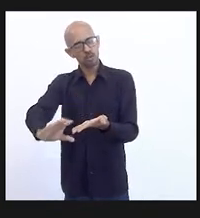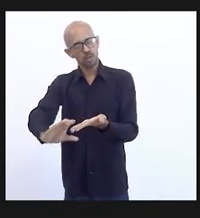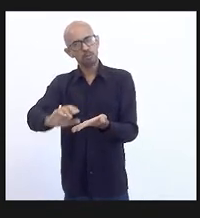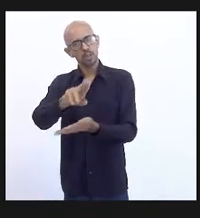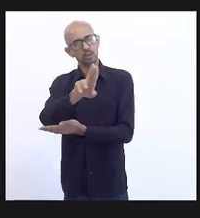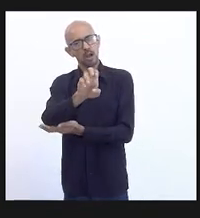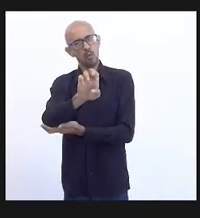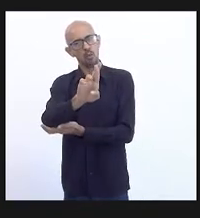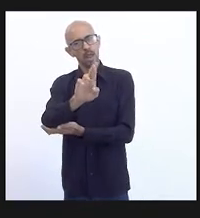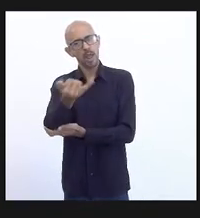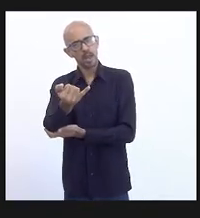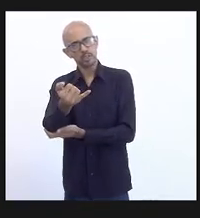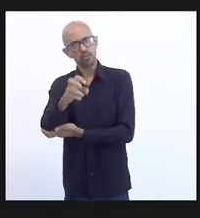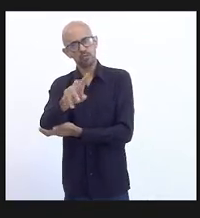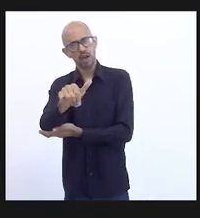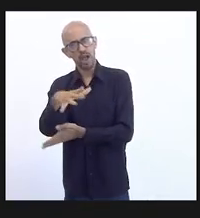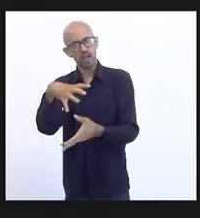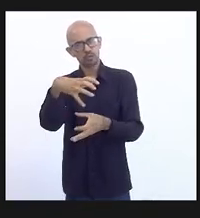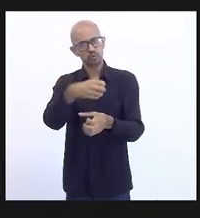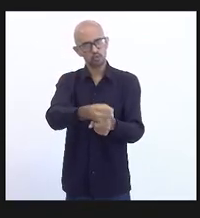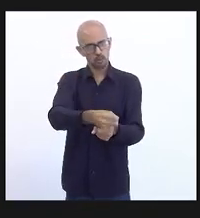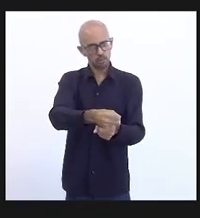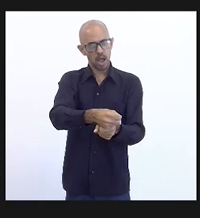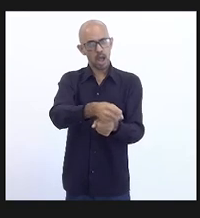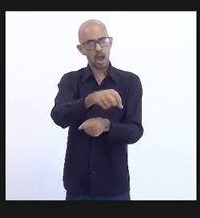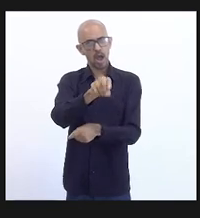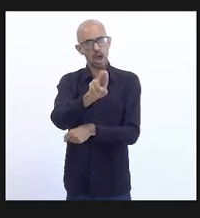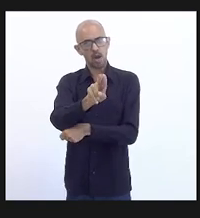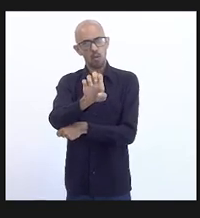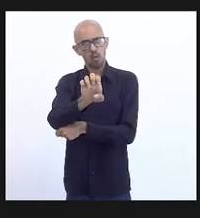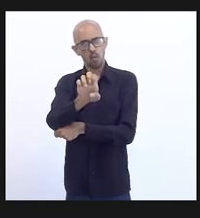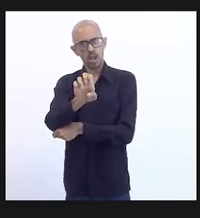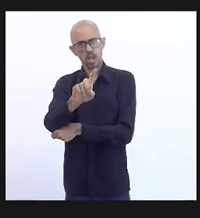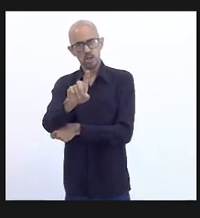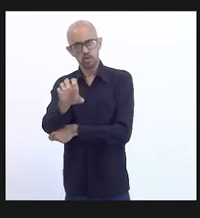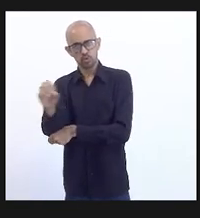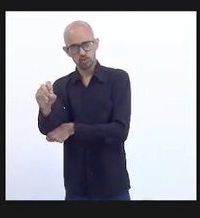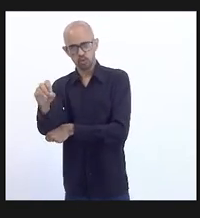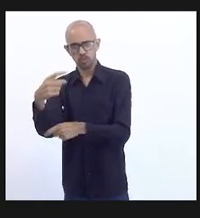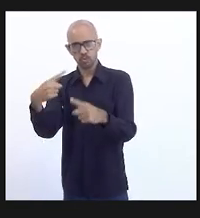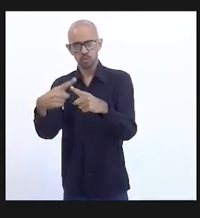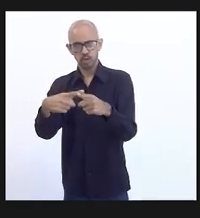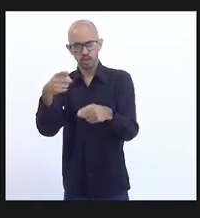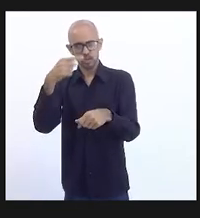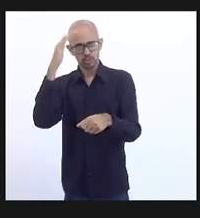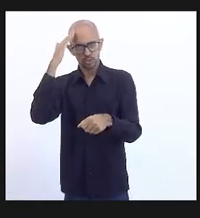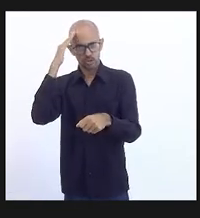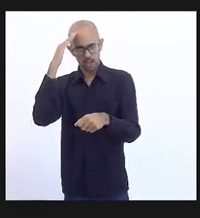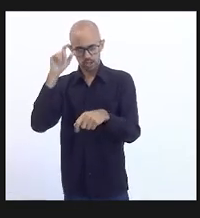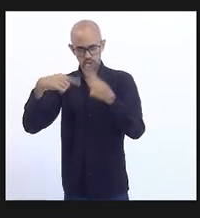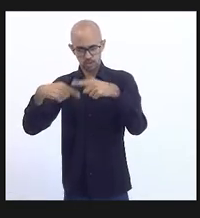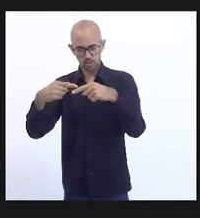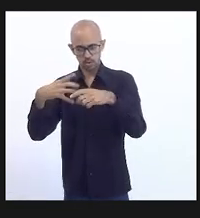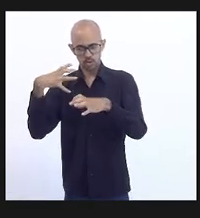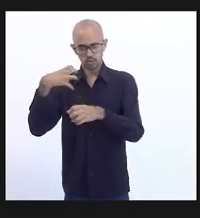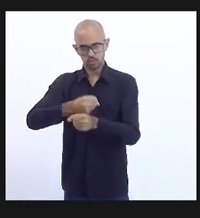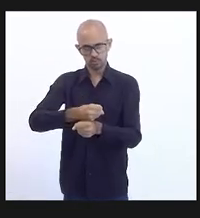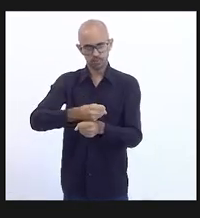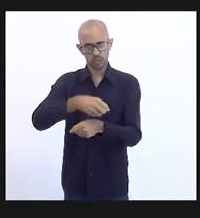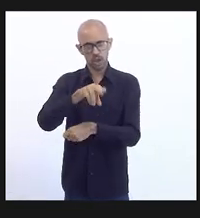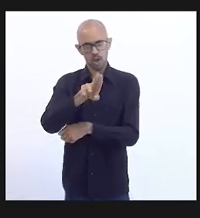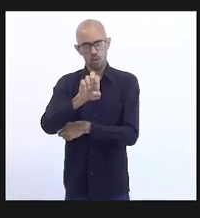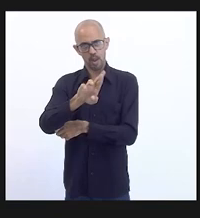vai também incorporar o orçamento da UESO, porque a gente entende, inclusive, que com essa incorporação a UERJ passa a